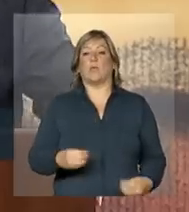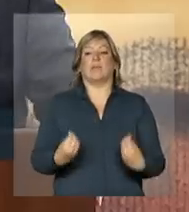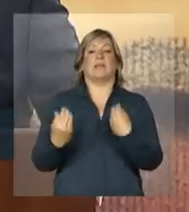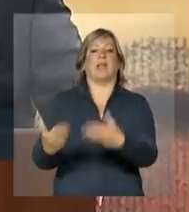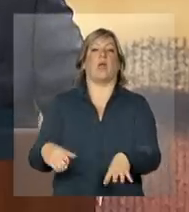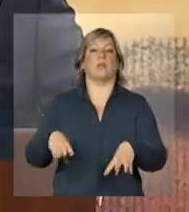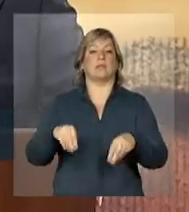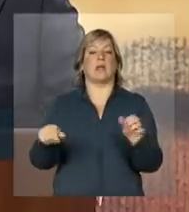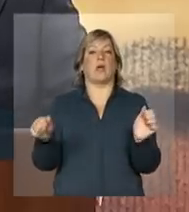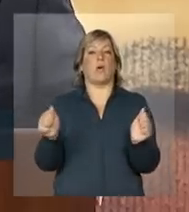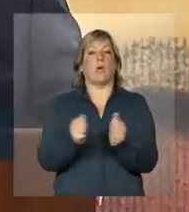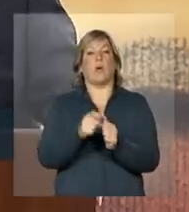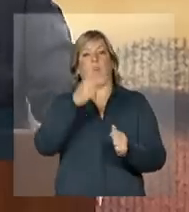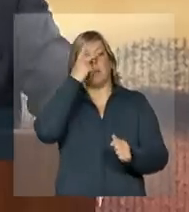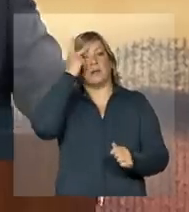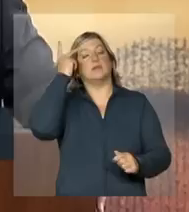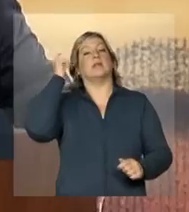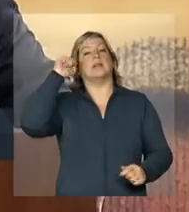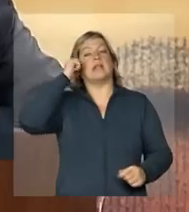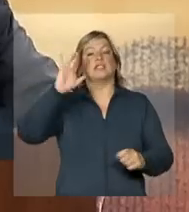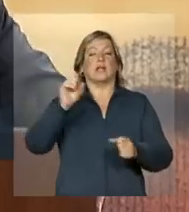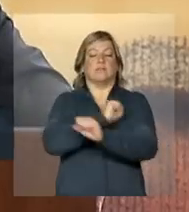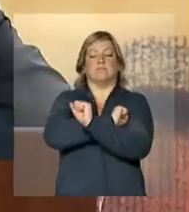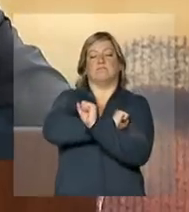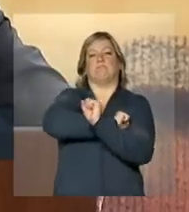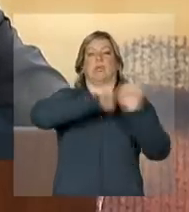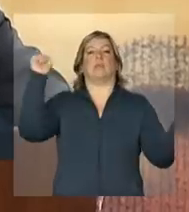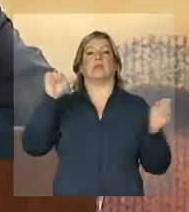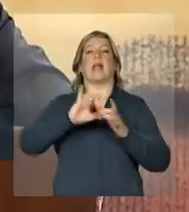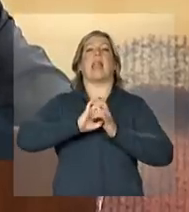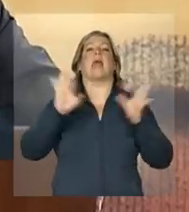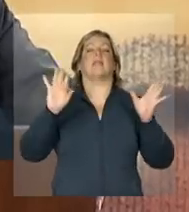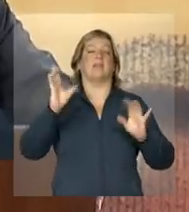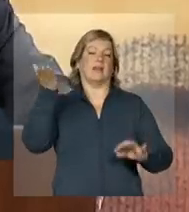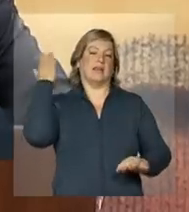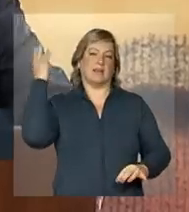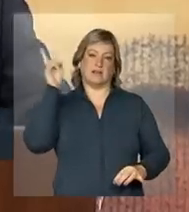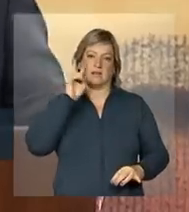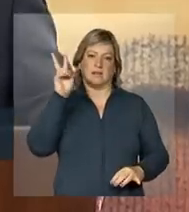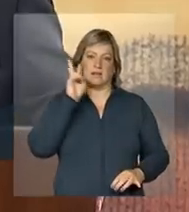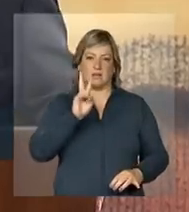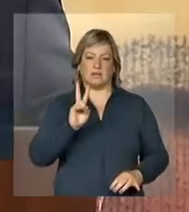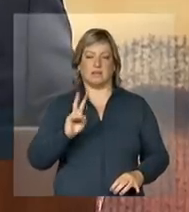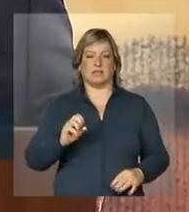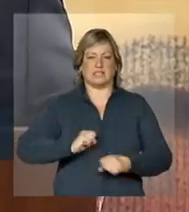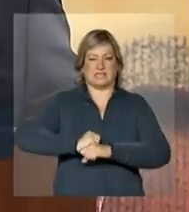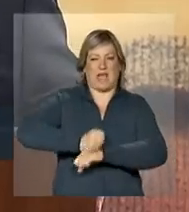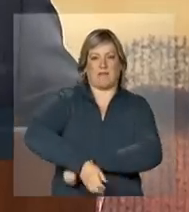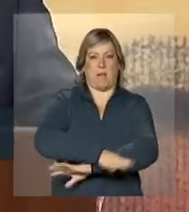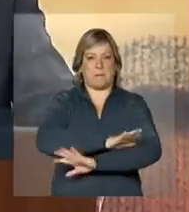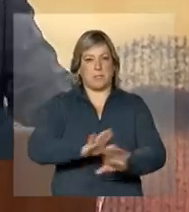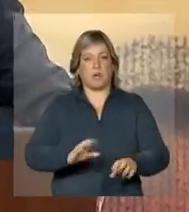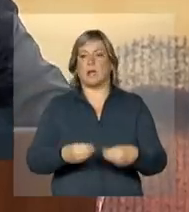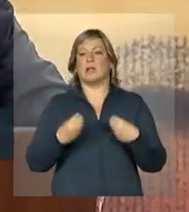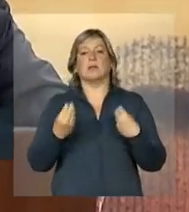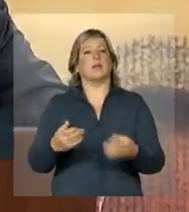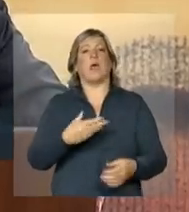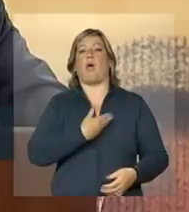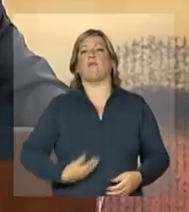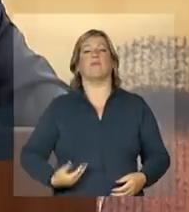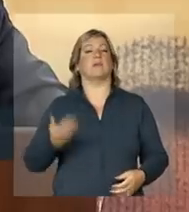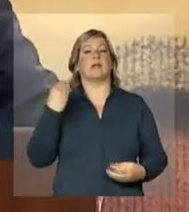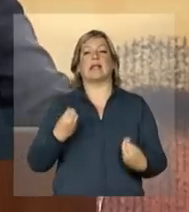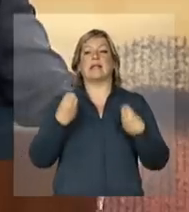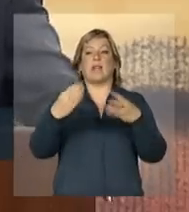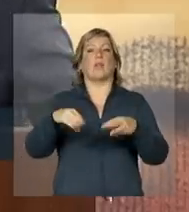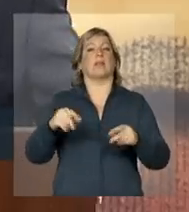os negros que já estavam libertos ou para os que logo a seguir né obtiveram a sua libertação o estado brasileiro não fez isso aquela